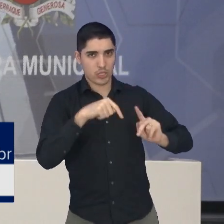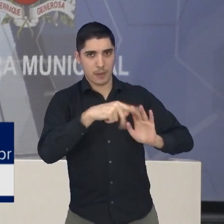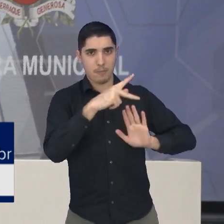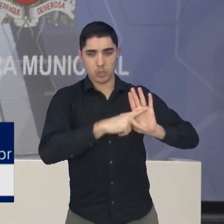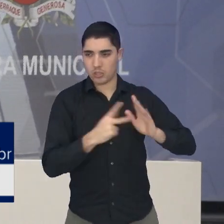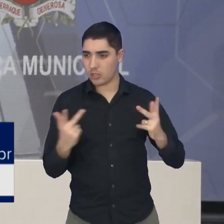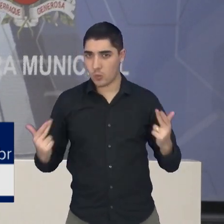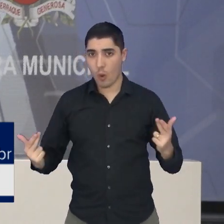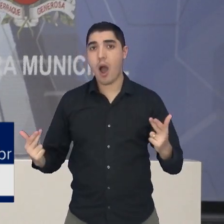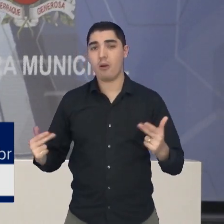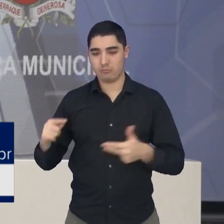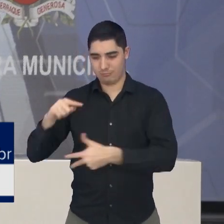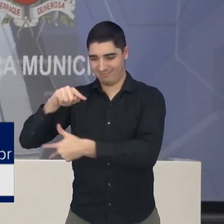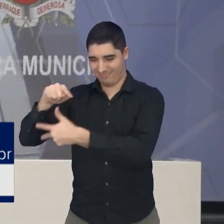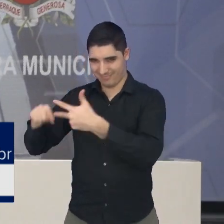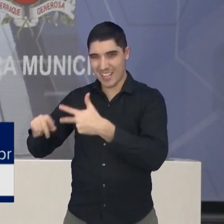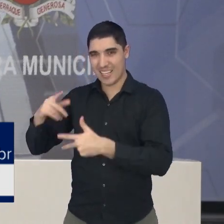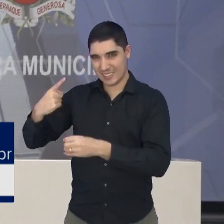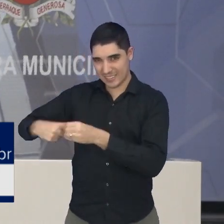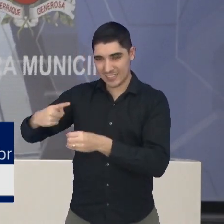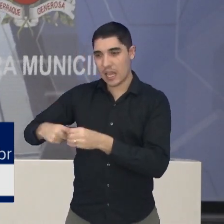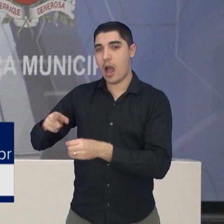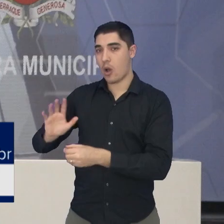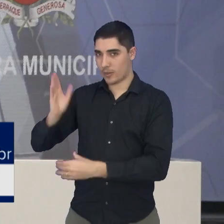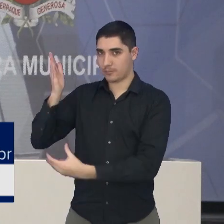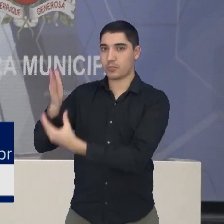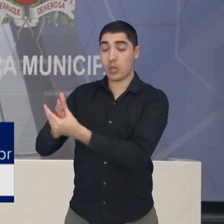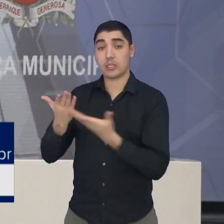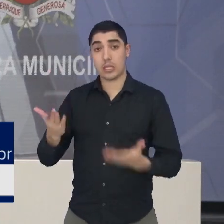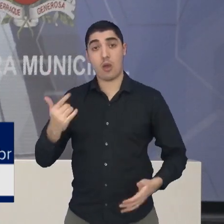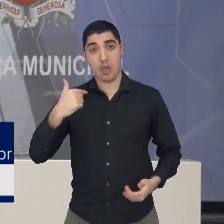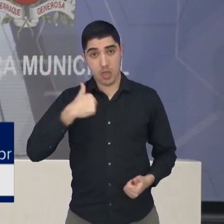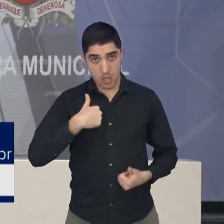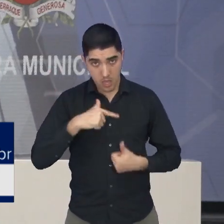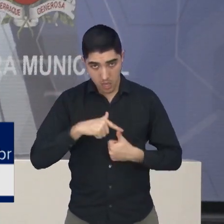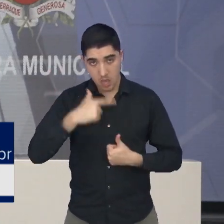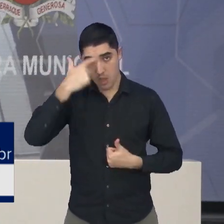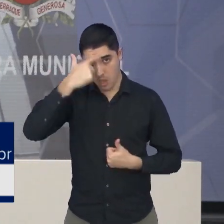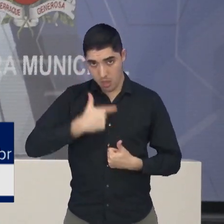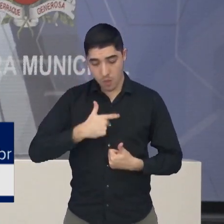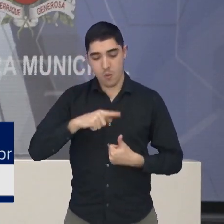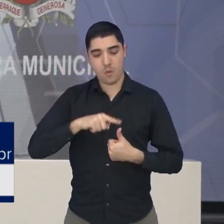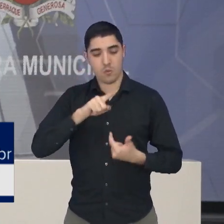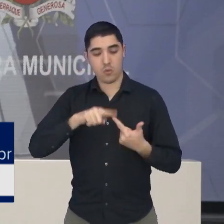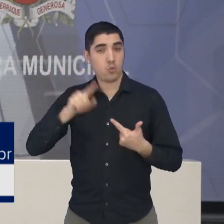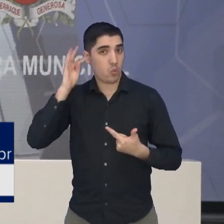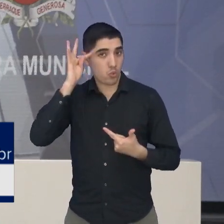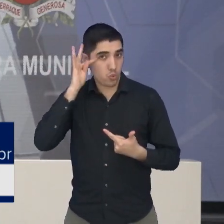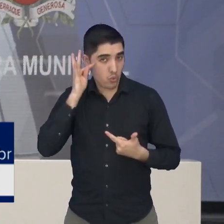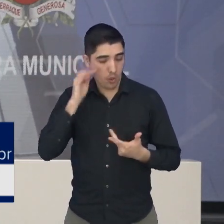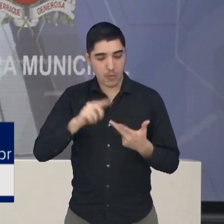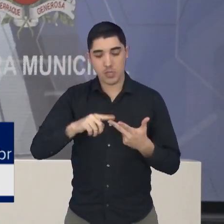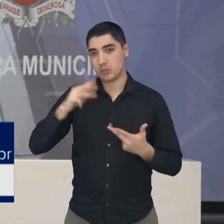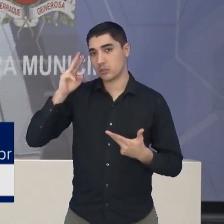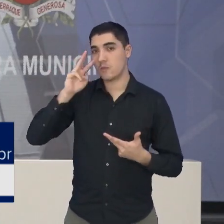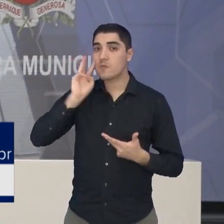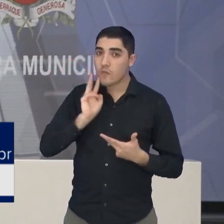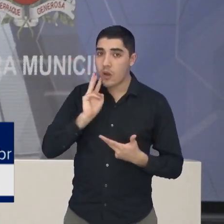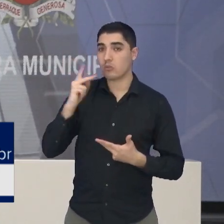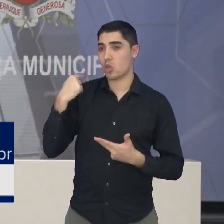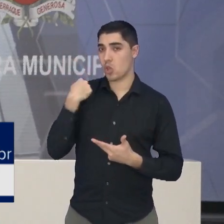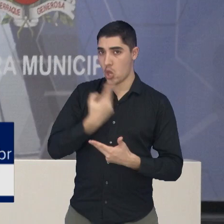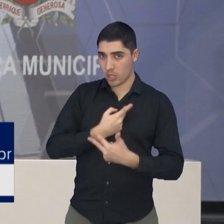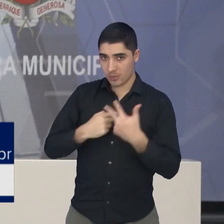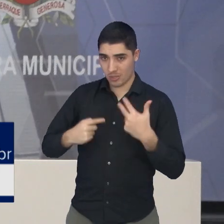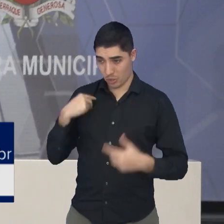Todos nós, eu, Walter e o Tomás, viemos aqui mostrar os erros do projeto, o parecer jurídico contrário, o